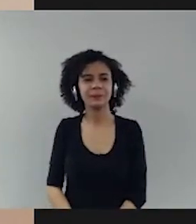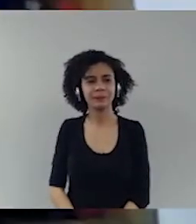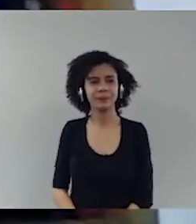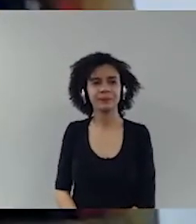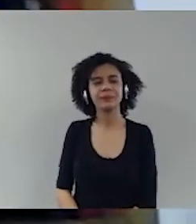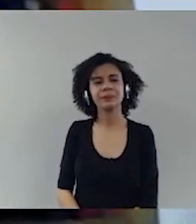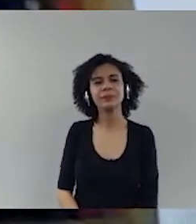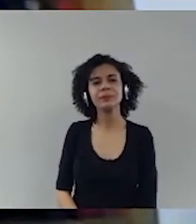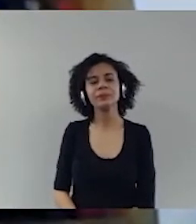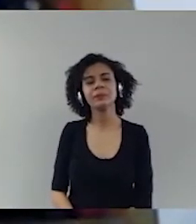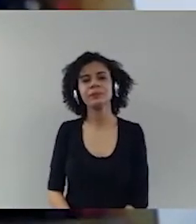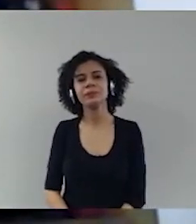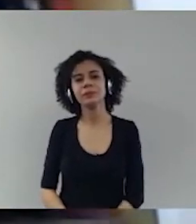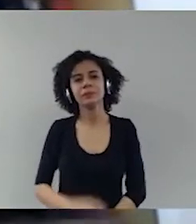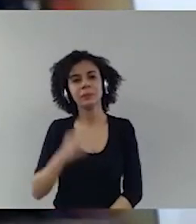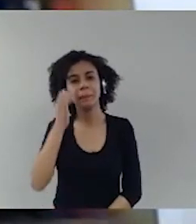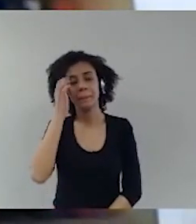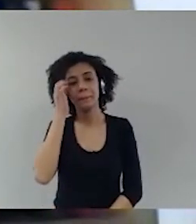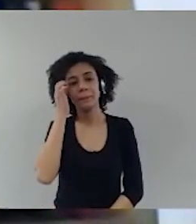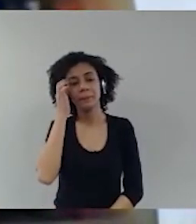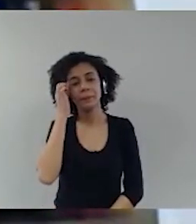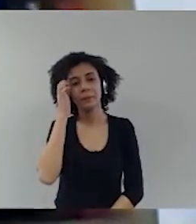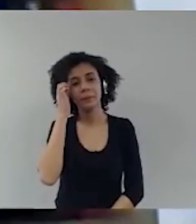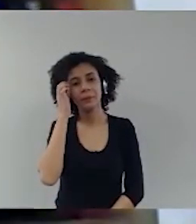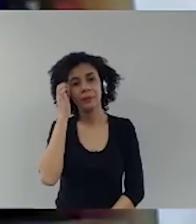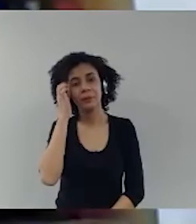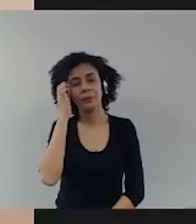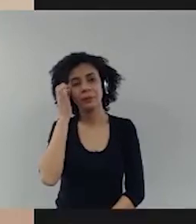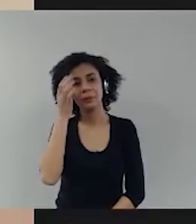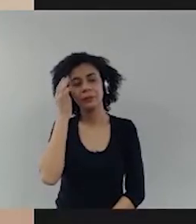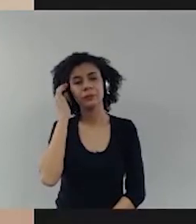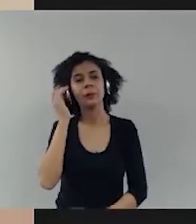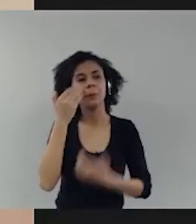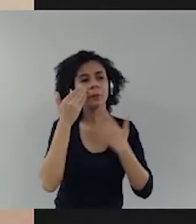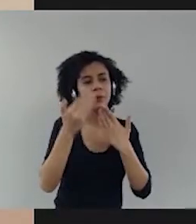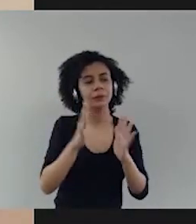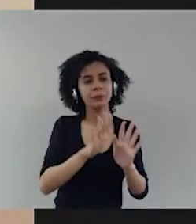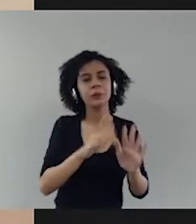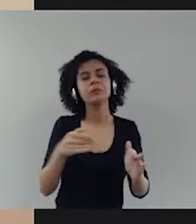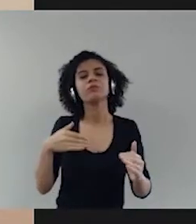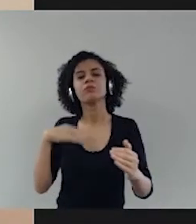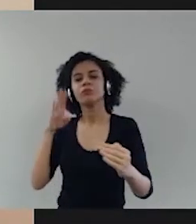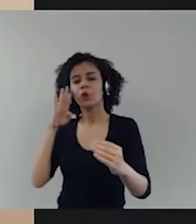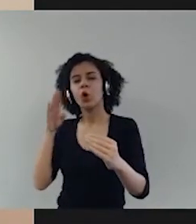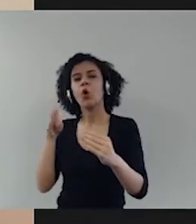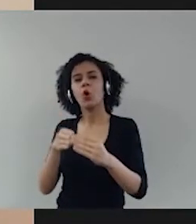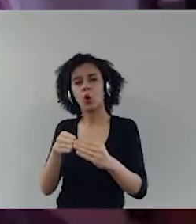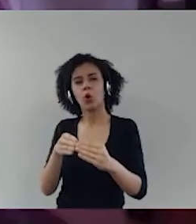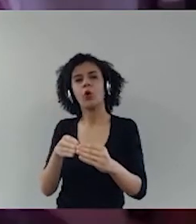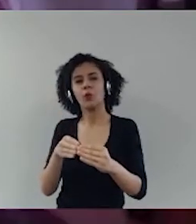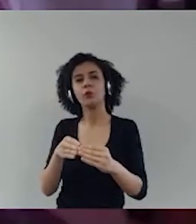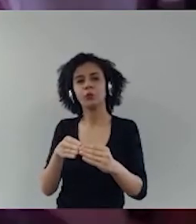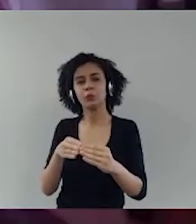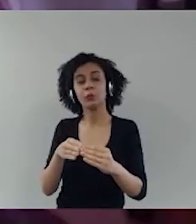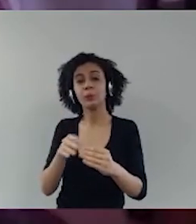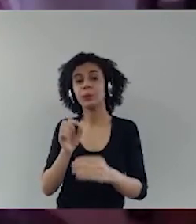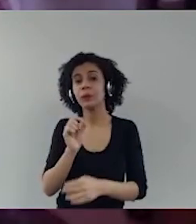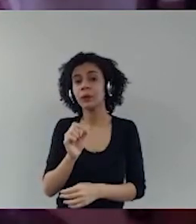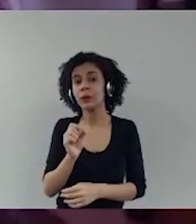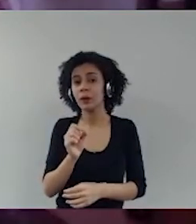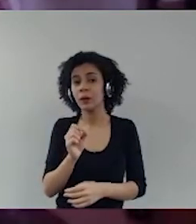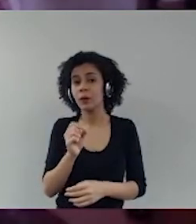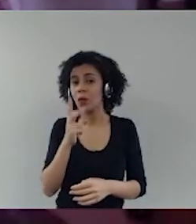Obrigado, Daniela, mais uma vez. Professor Edésio, por favor. Eu concordo com tudo que Daniela colocou. Eu acho que